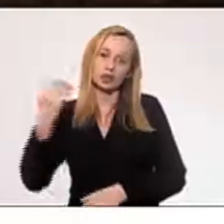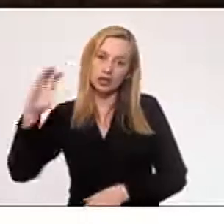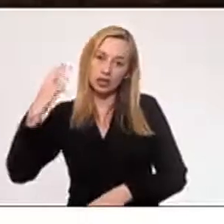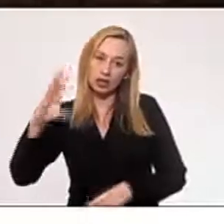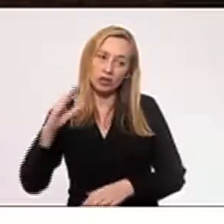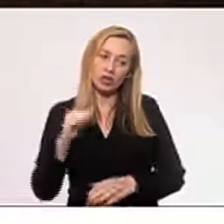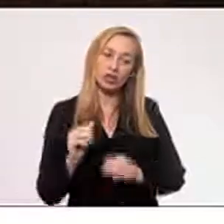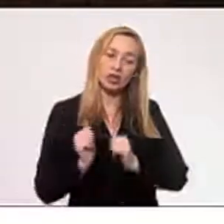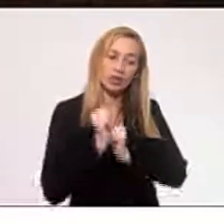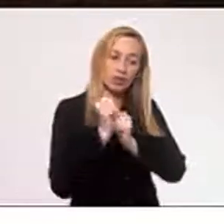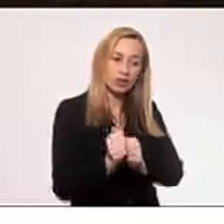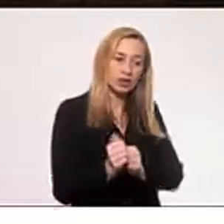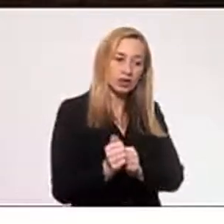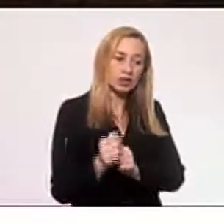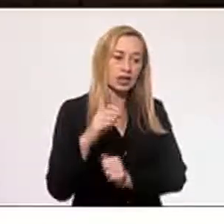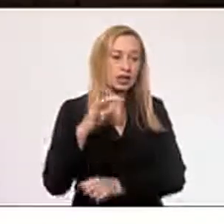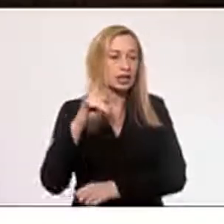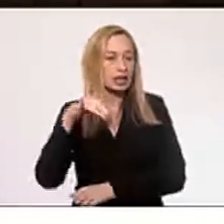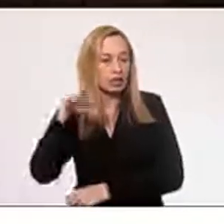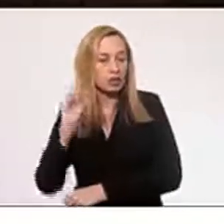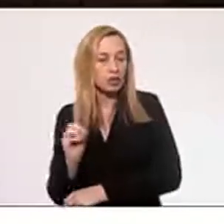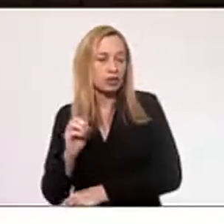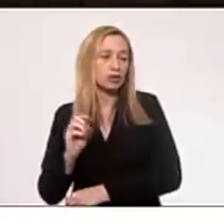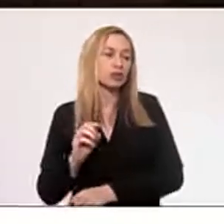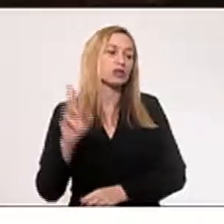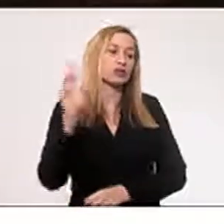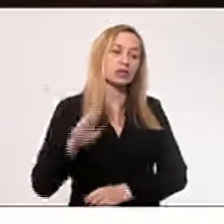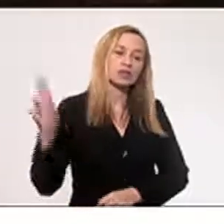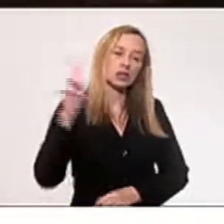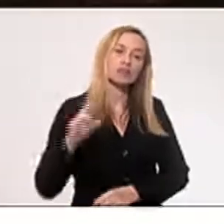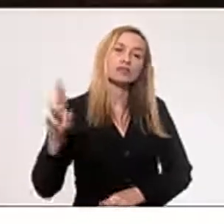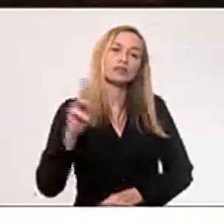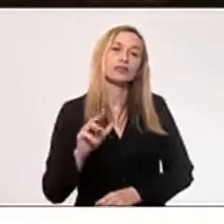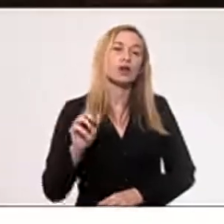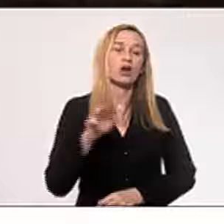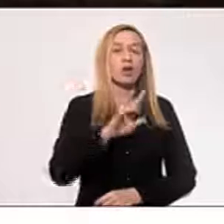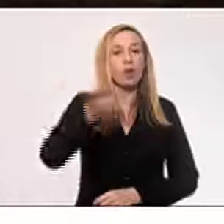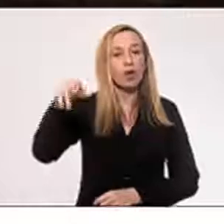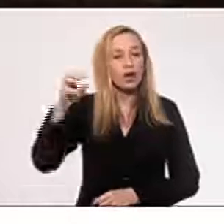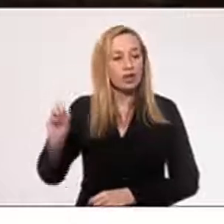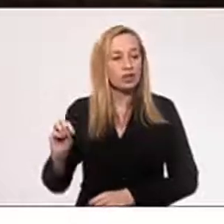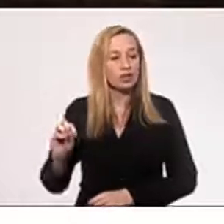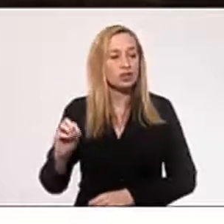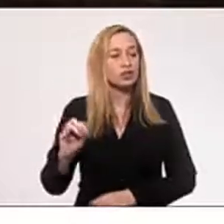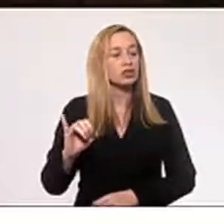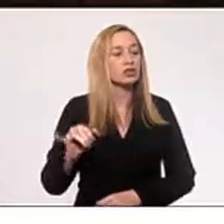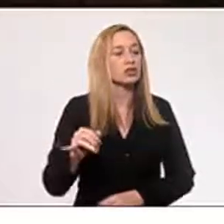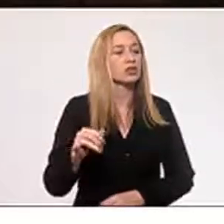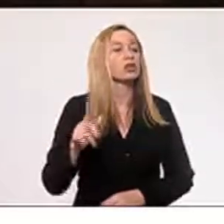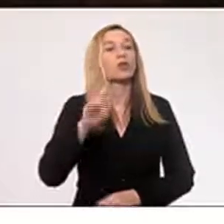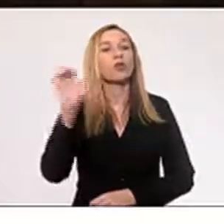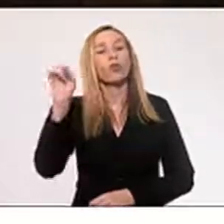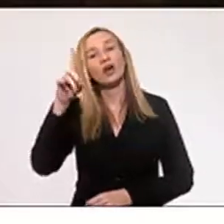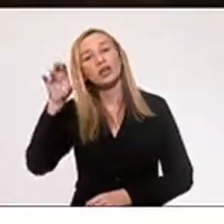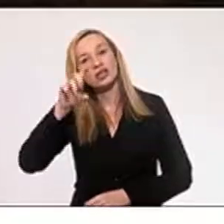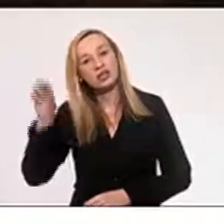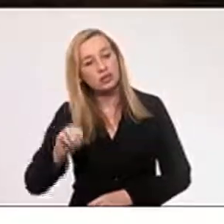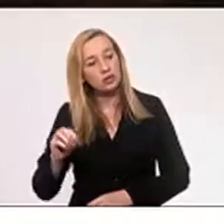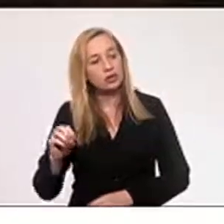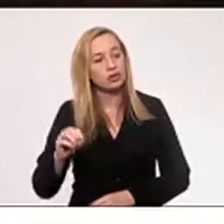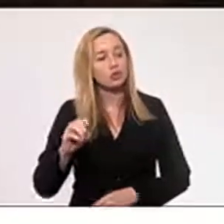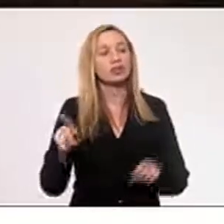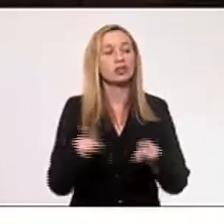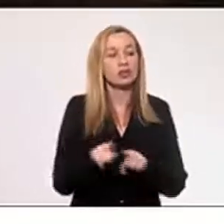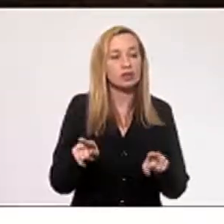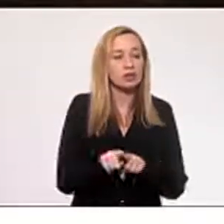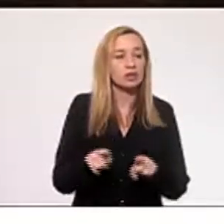desempenho acadêmico das universidades, que colocam a UERJ, colocam a UENF e até a UESO, mais recente e mais jovem, em